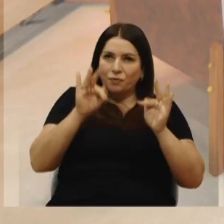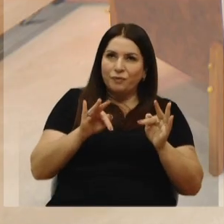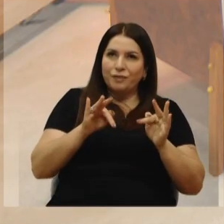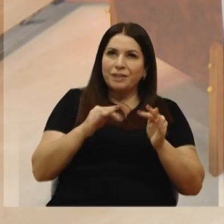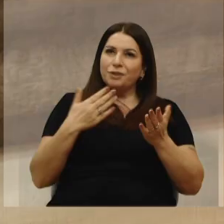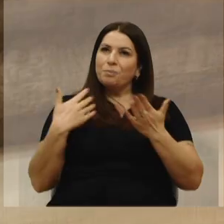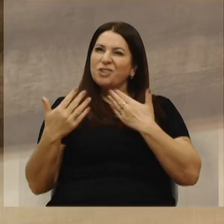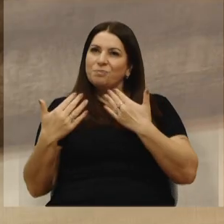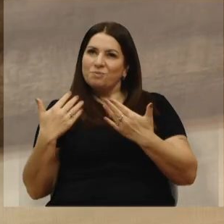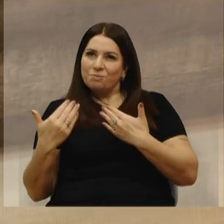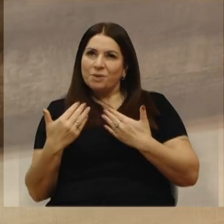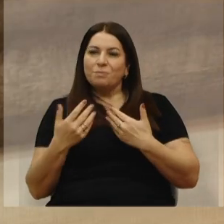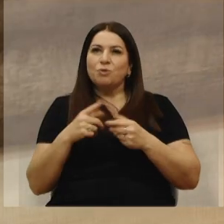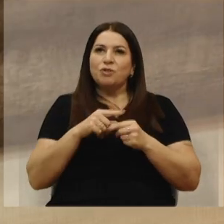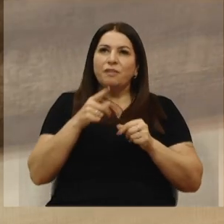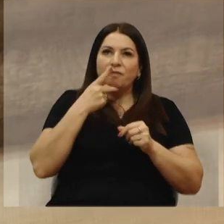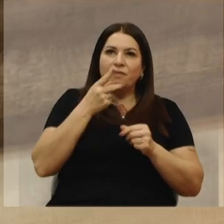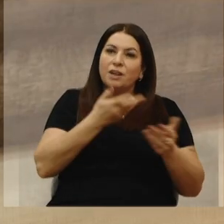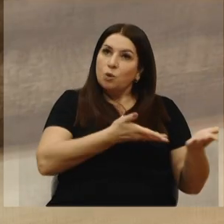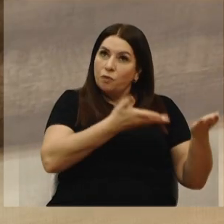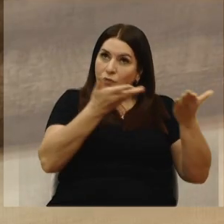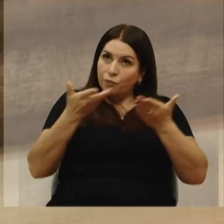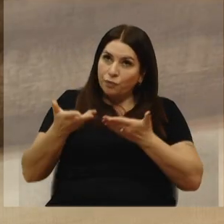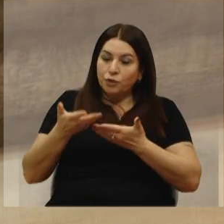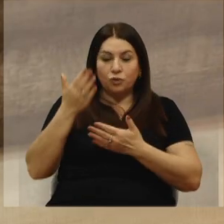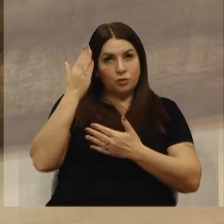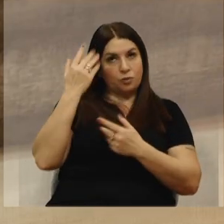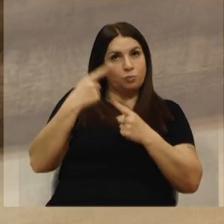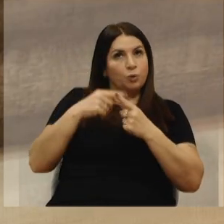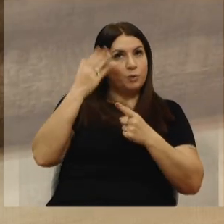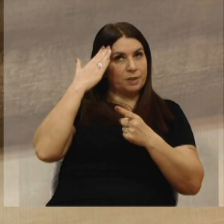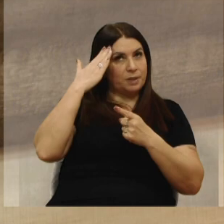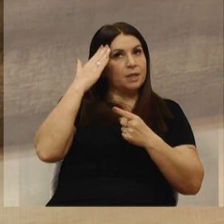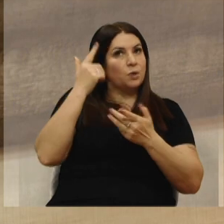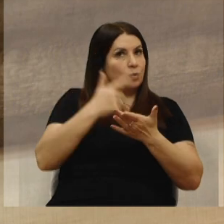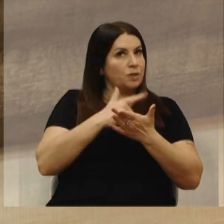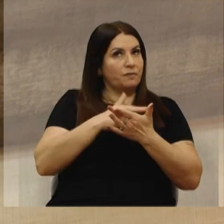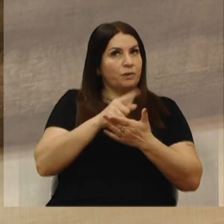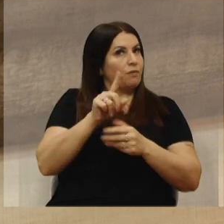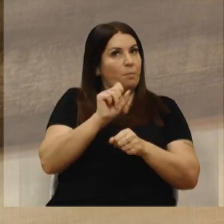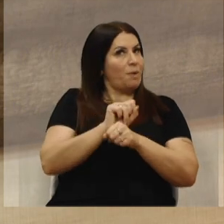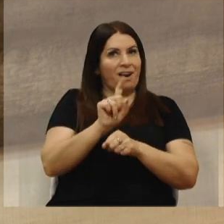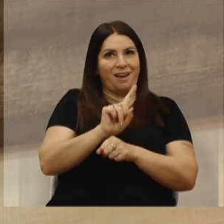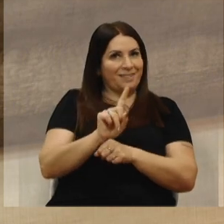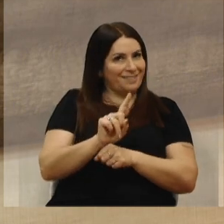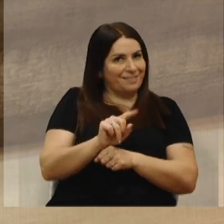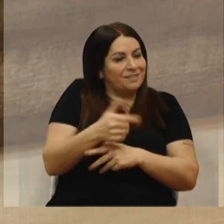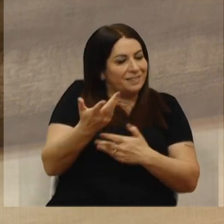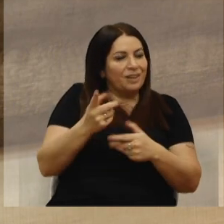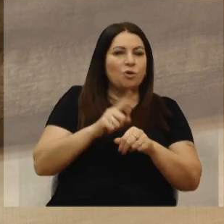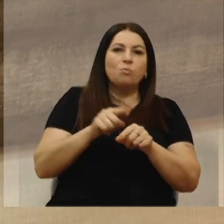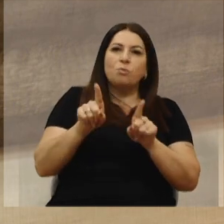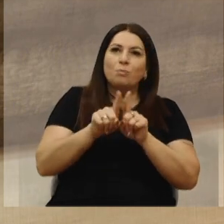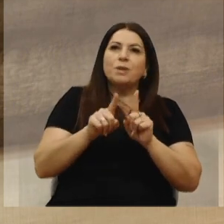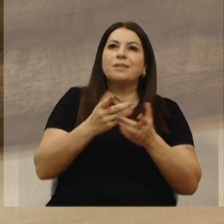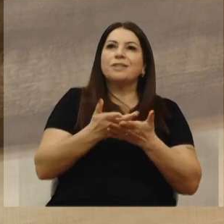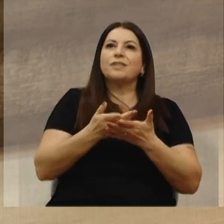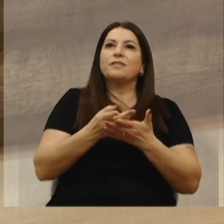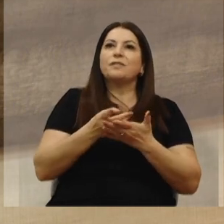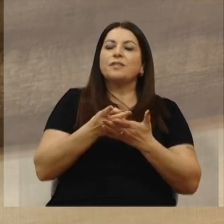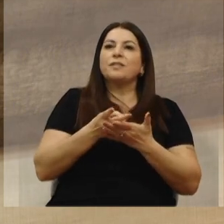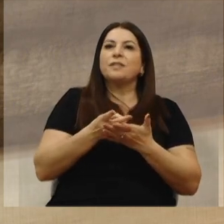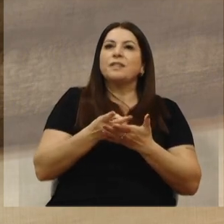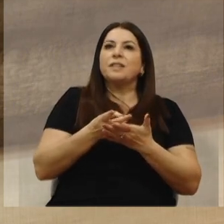ao término do nosso bate-papo. Eu já vou emendar um convite, porque eu sei que uma obra dessas não vai parar por aqui. Em algum momento Exatamente.